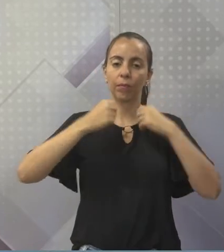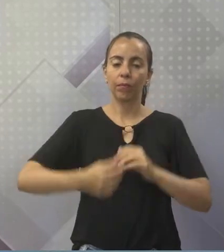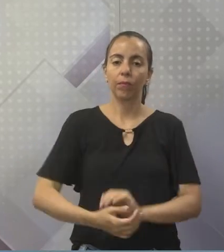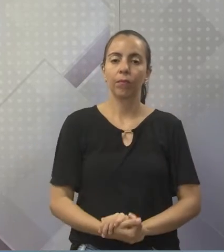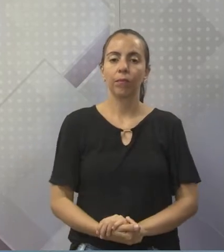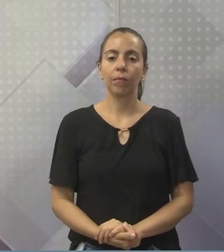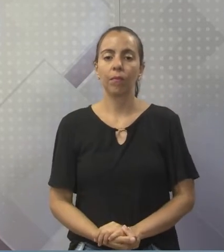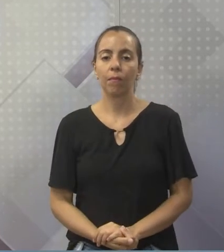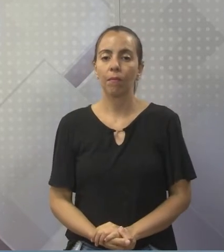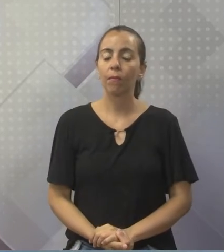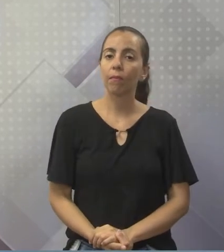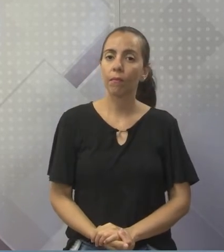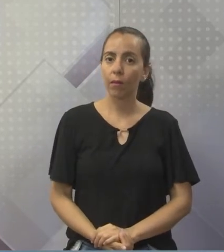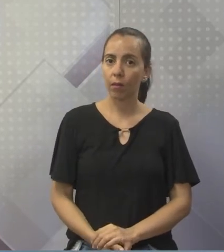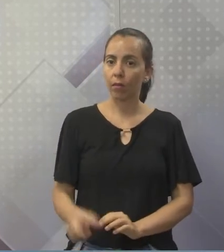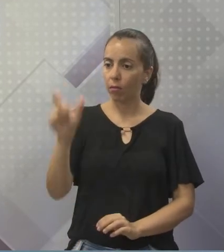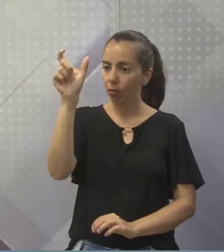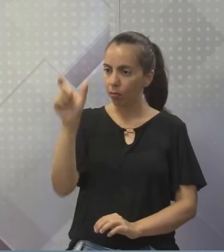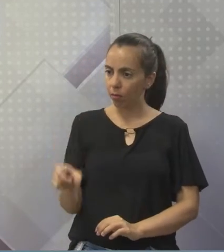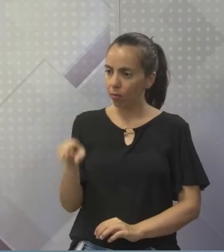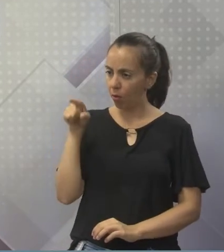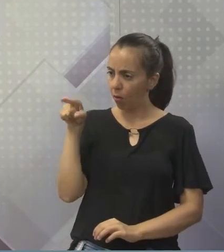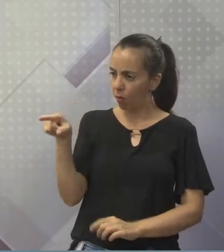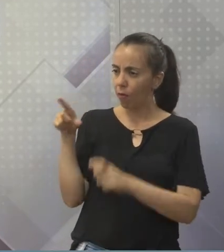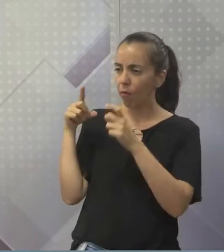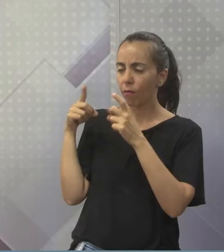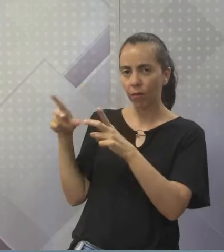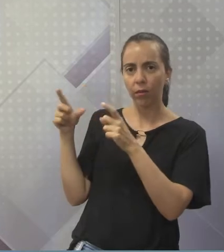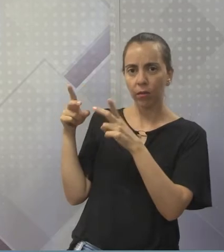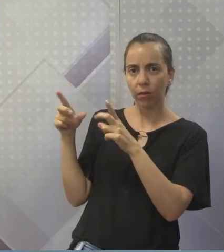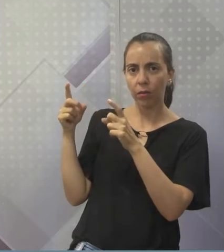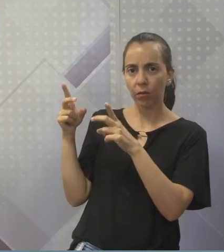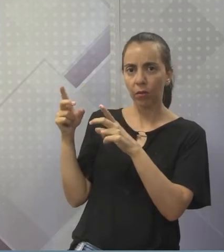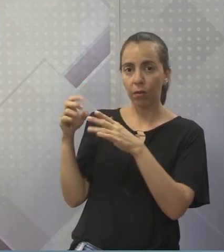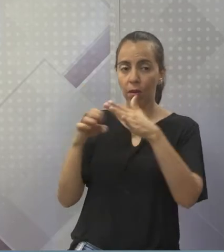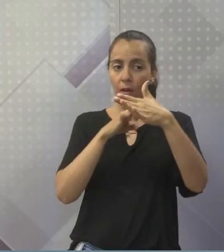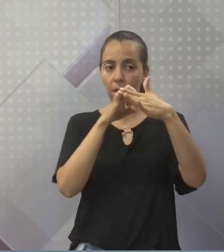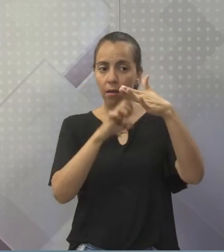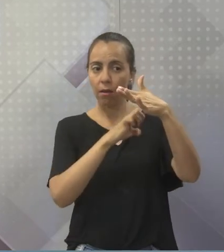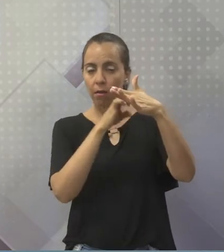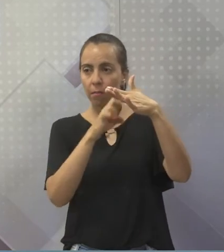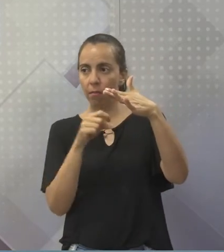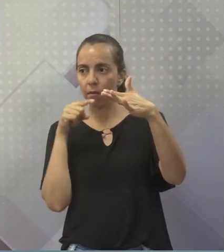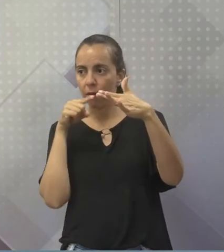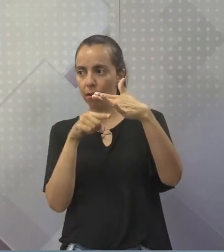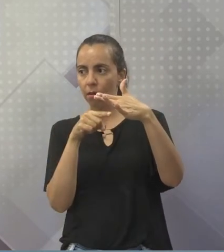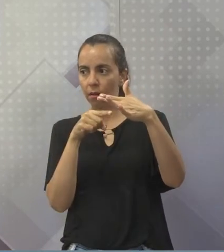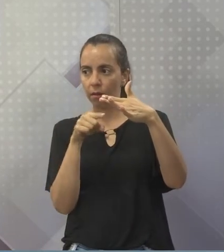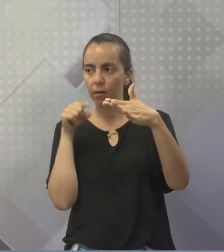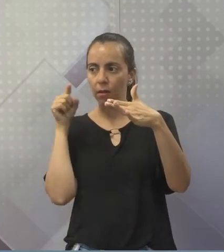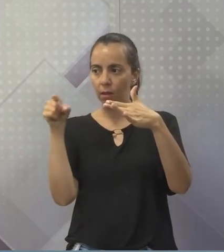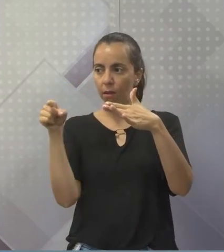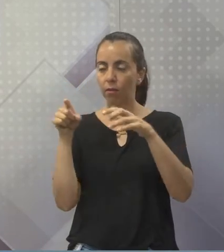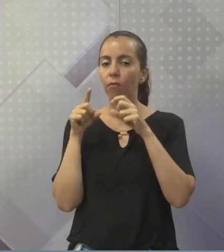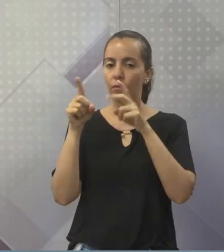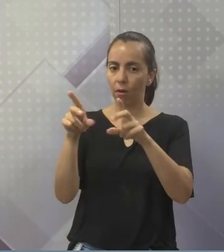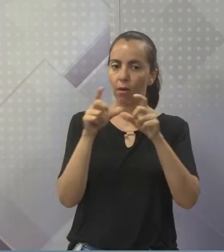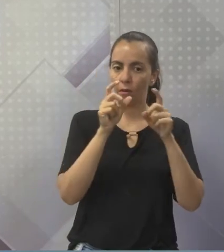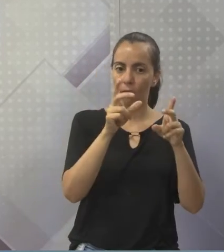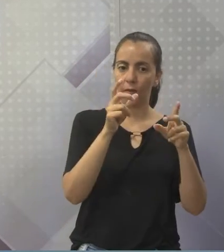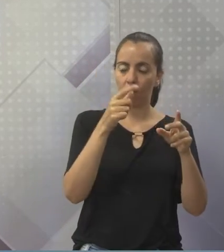Eu tenho um vendedor na minha empresa que eu pago a ele um salário fixo de